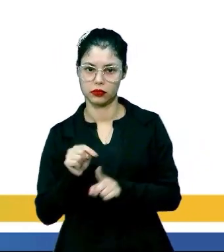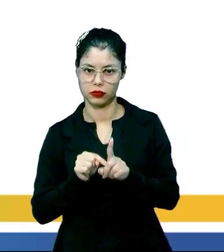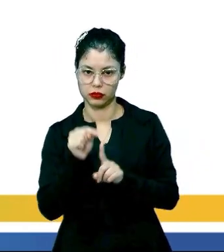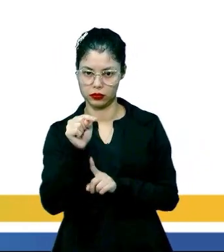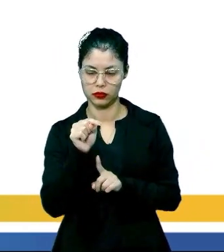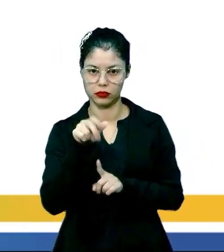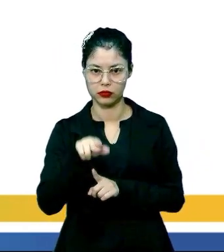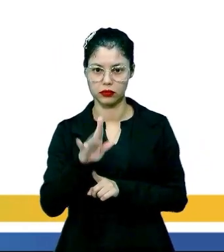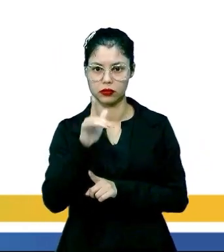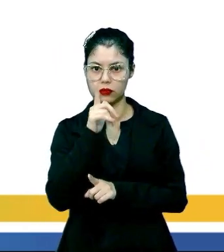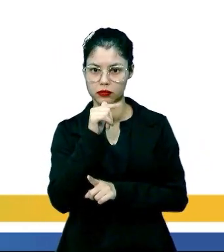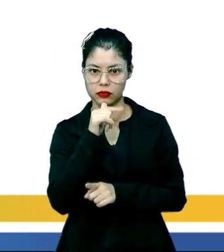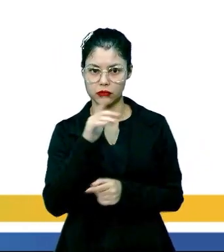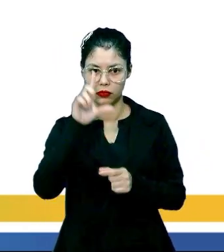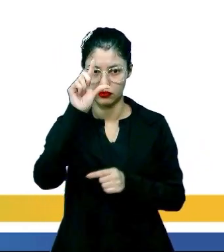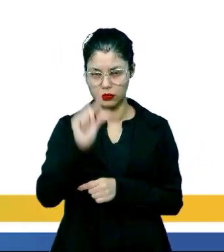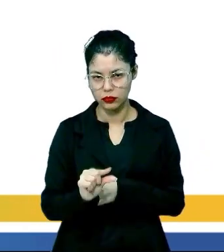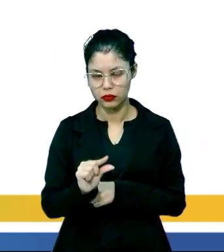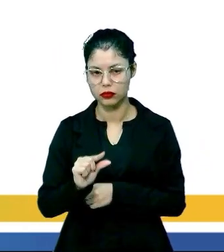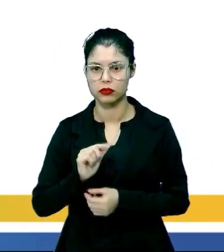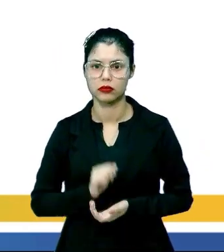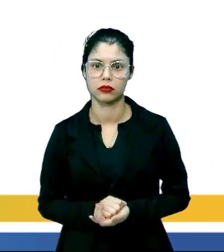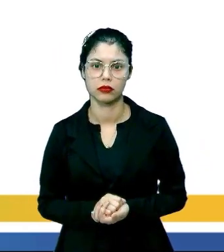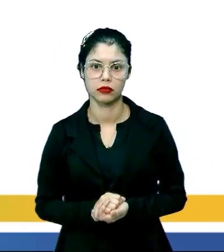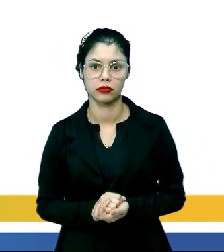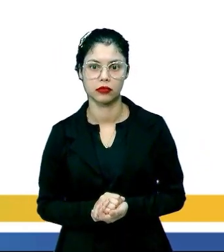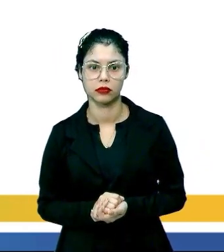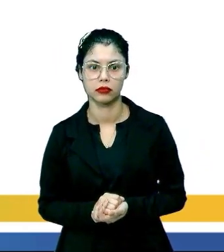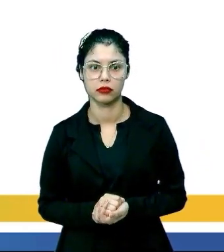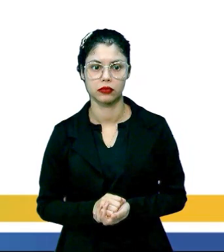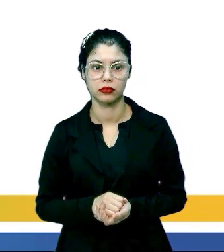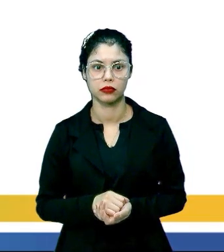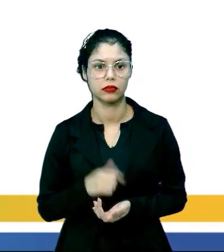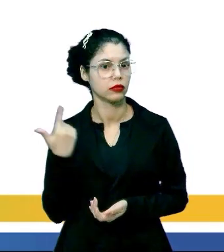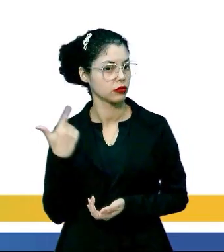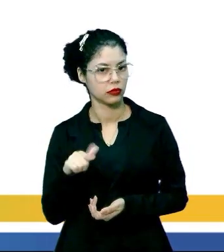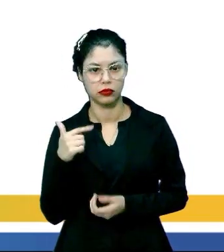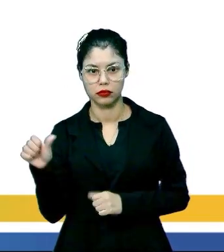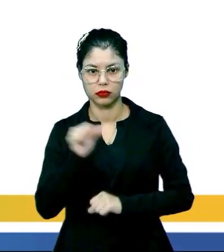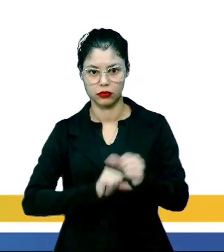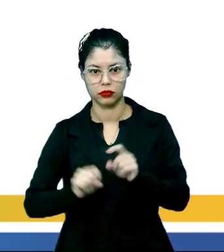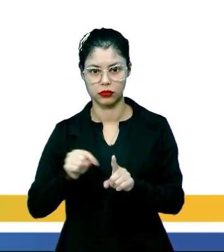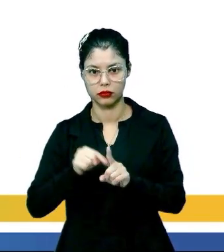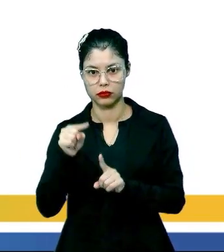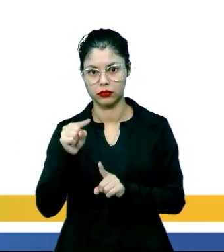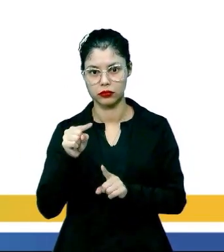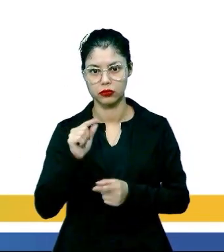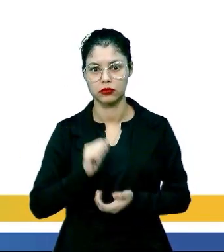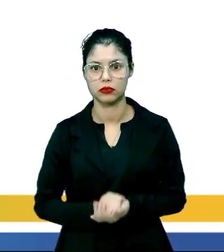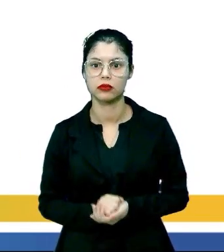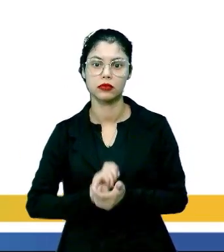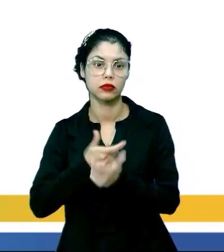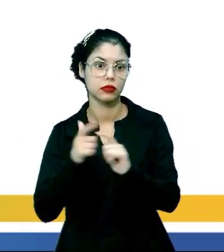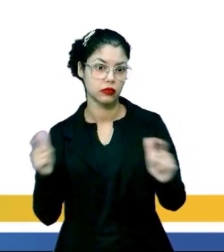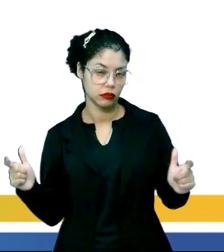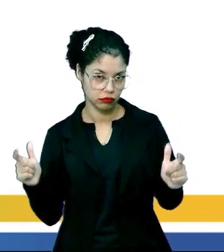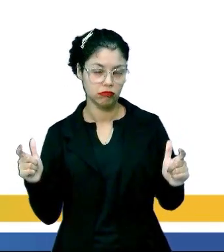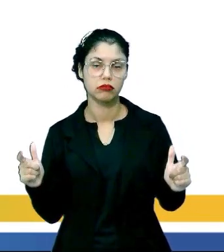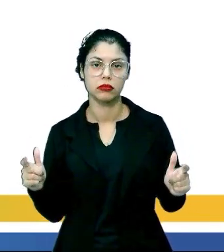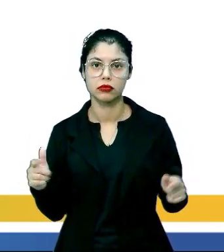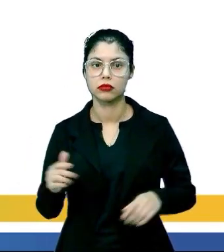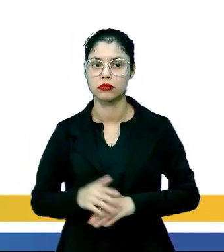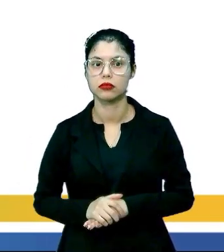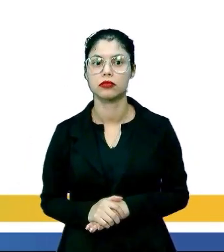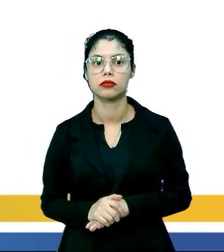do volume de urina com baixa concentração de excretas. Alternativa E. Não altera o volume da urina, mas aumenta a